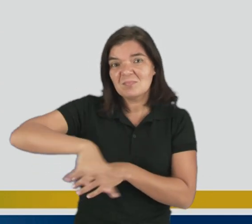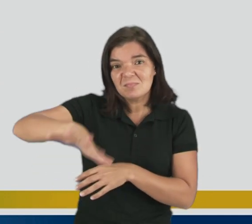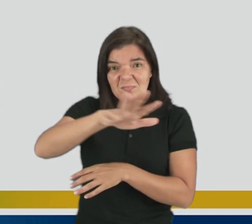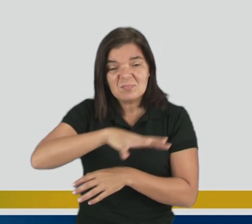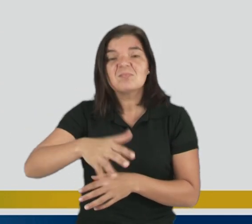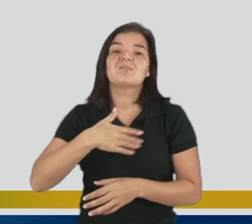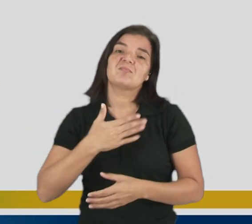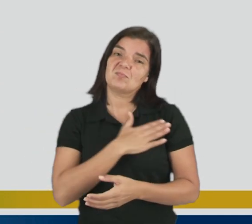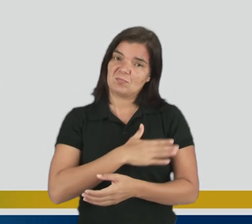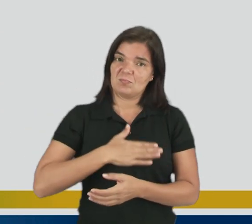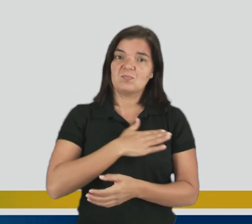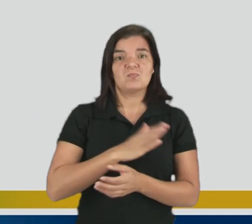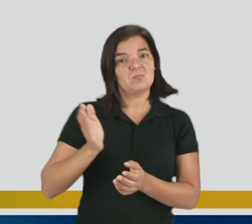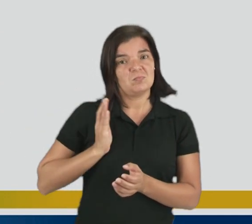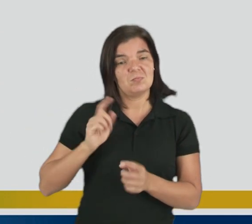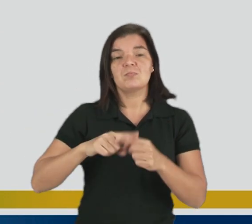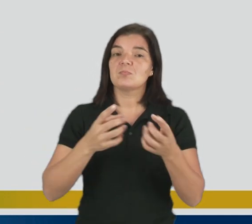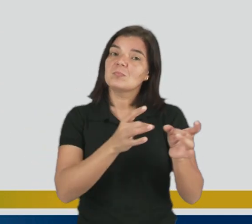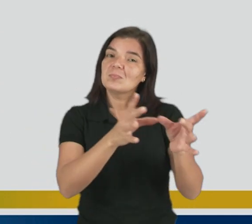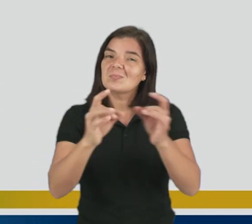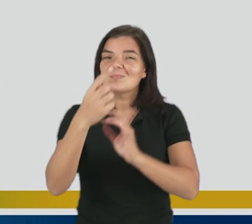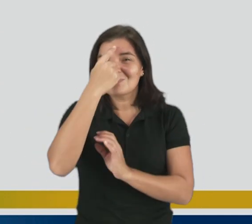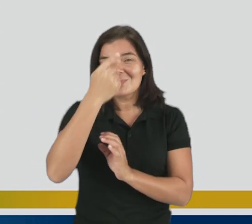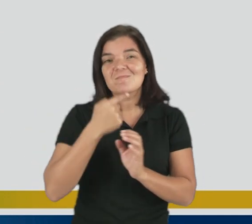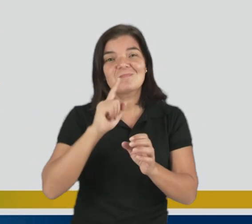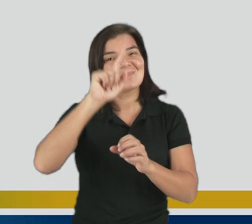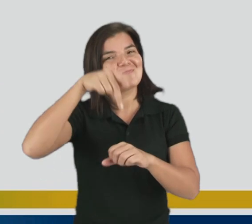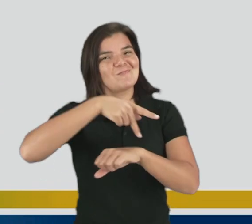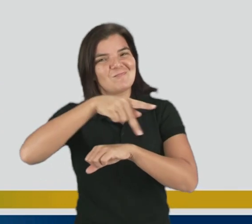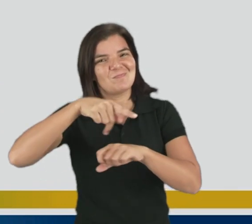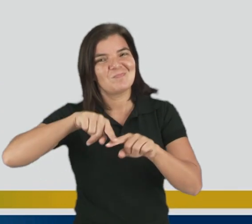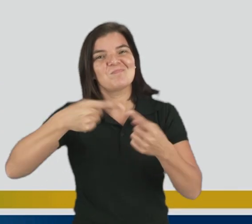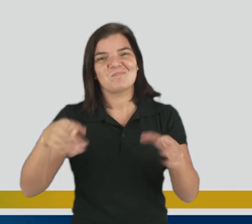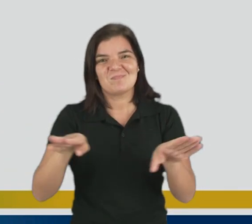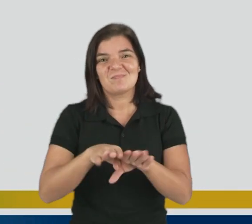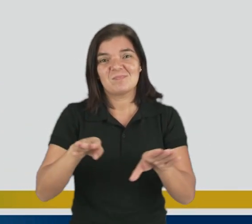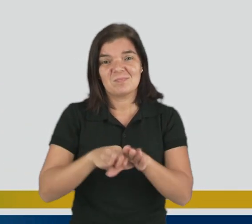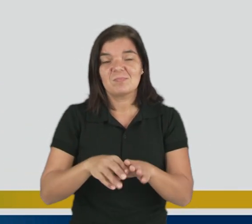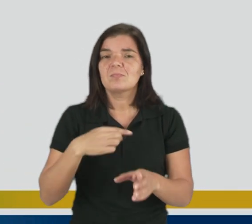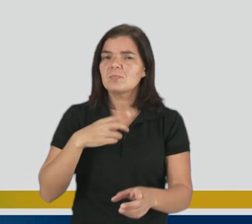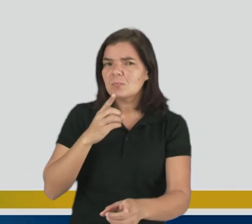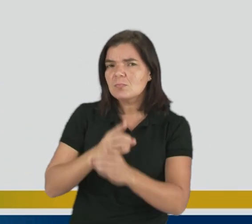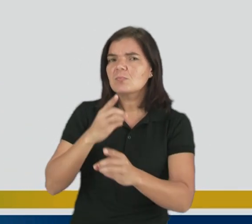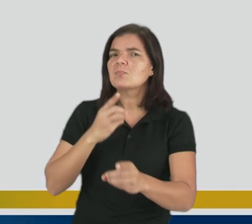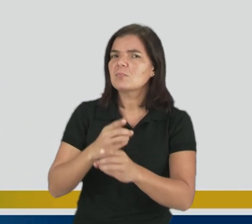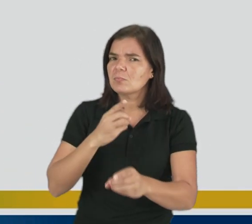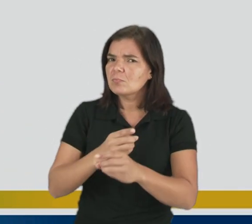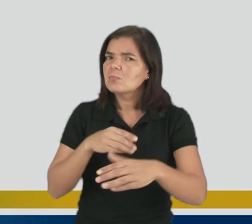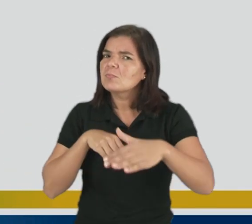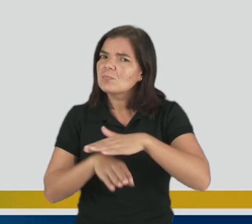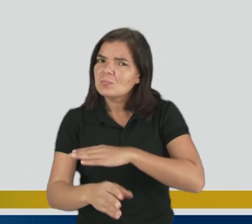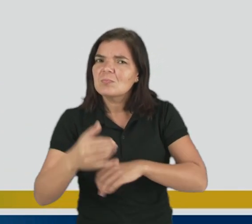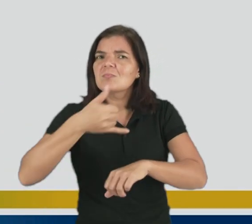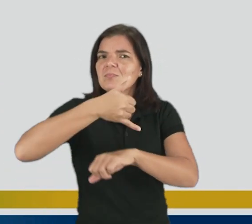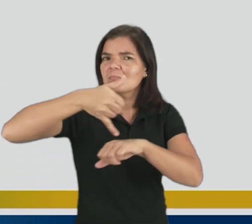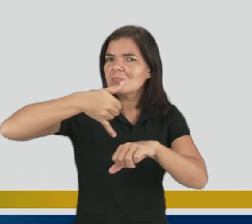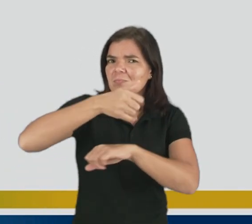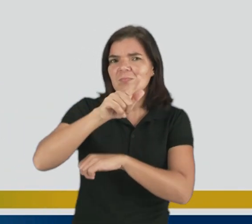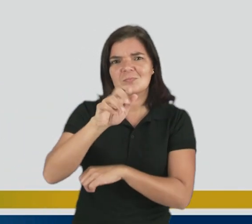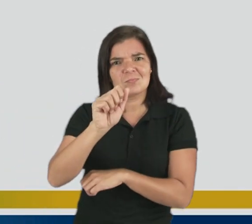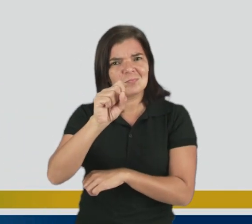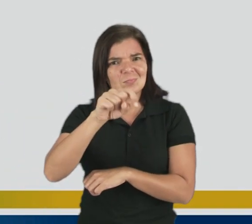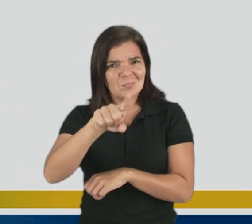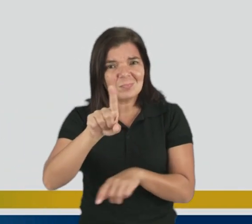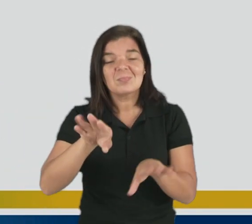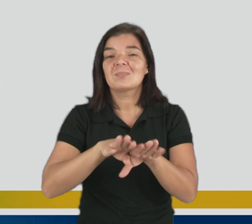se beneficie. Apenas vende-se uma imagem no exterior. Subitamente descobre-se uma grande reserva de petróleo e de gás